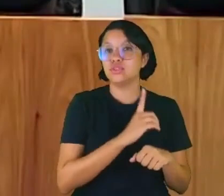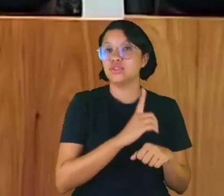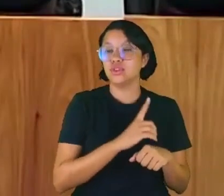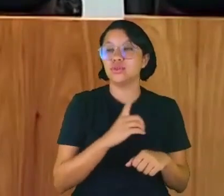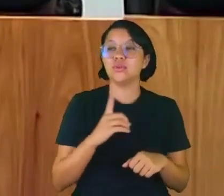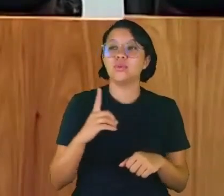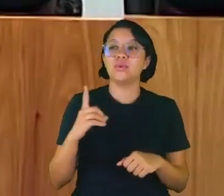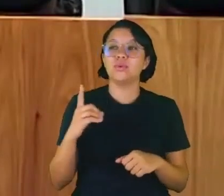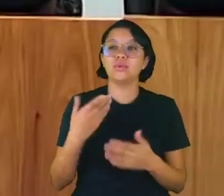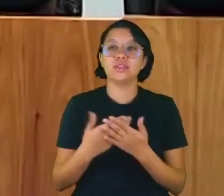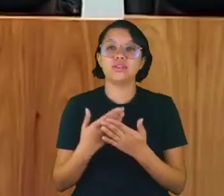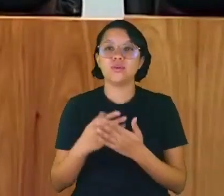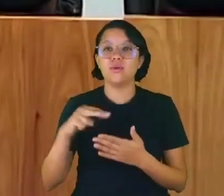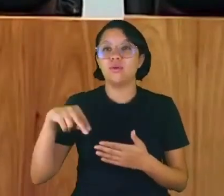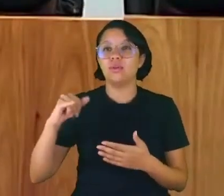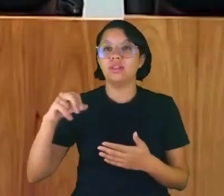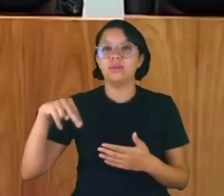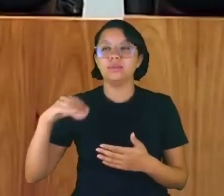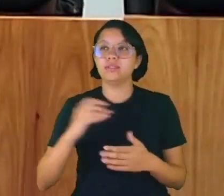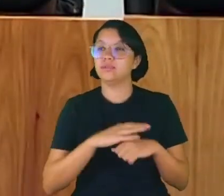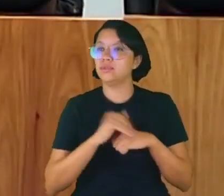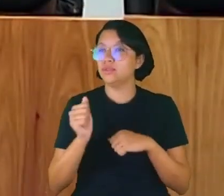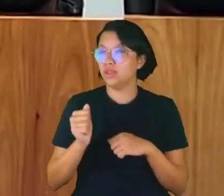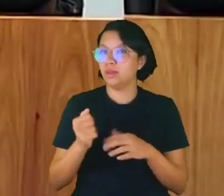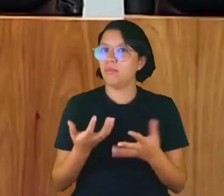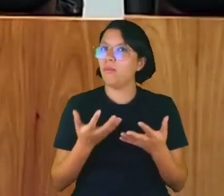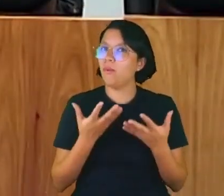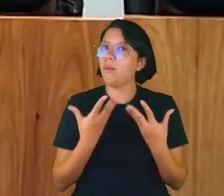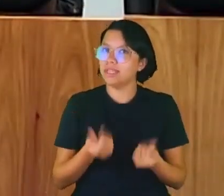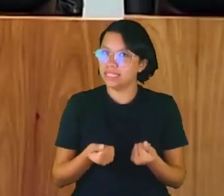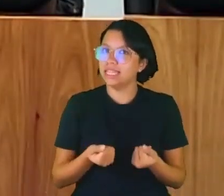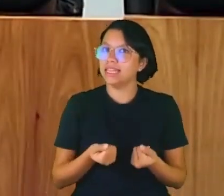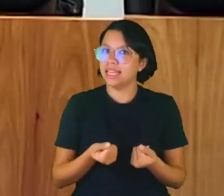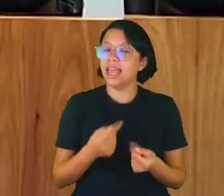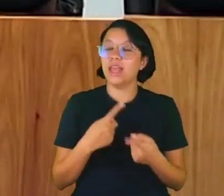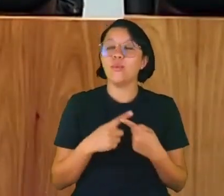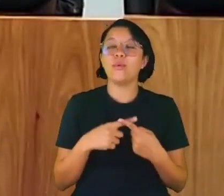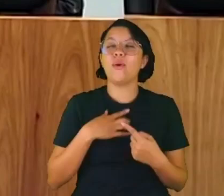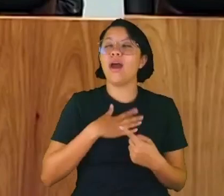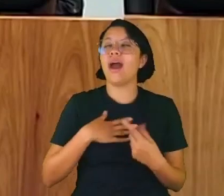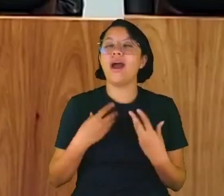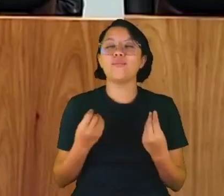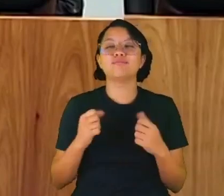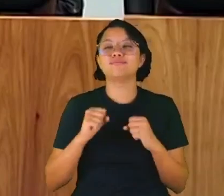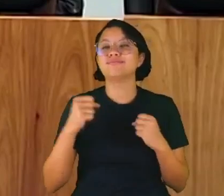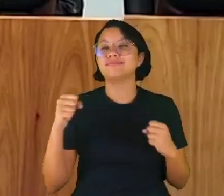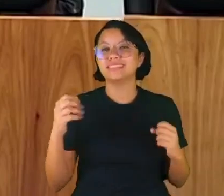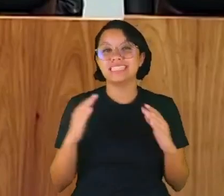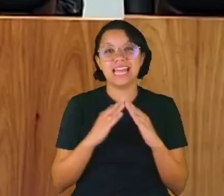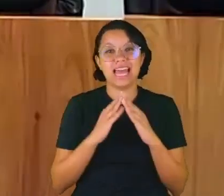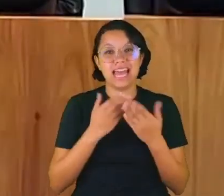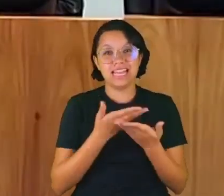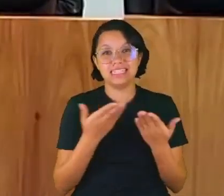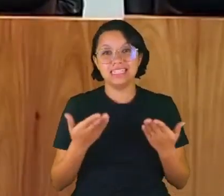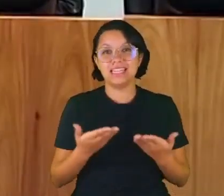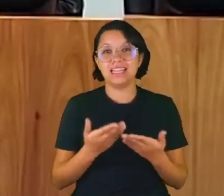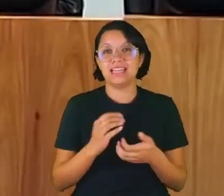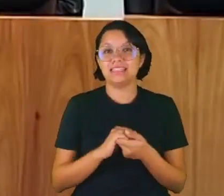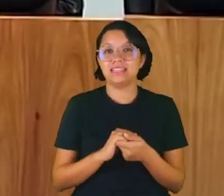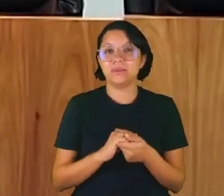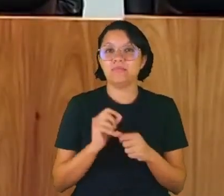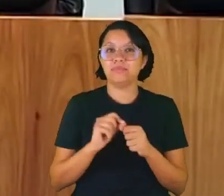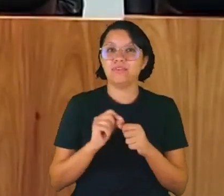O Nino me chamou, eu aderi imediatamente ao convite, porque é uma satisfação grande poder estar nessa casa. Casa benfazeja